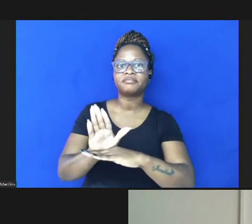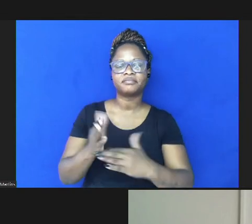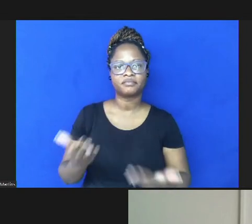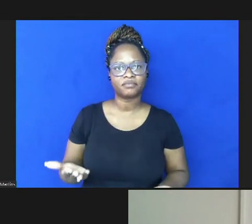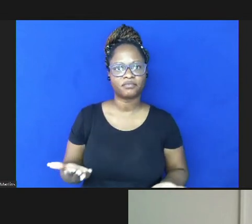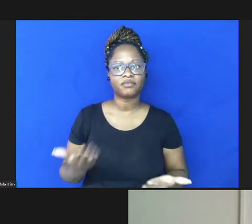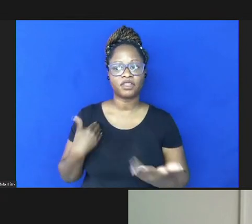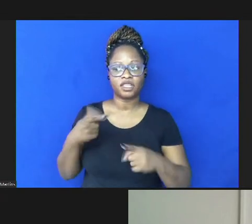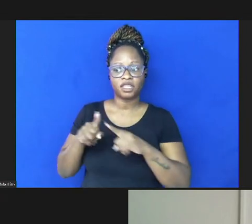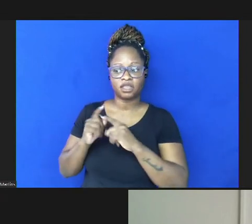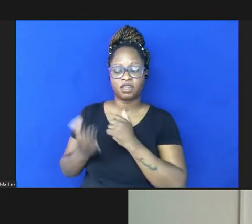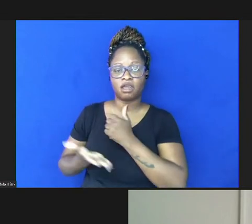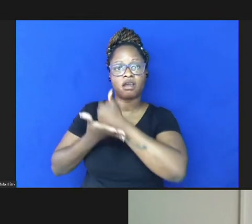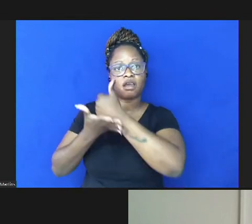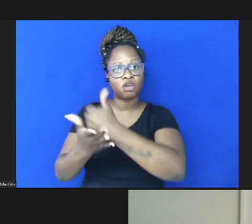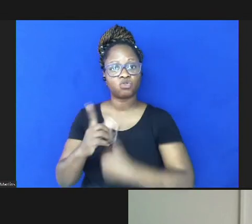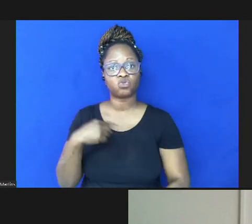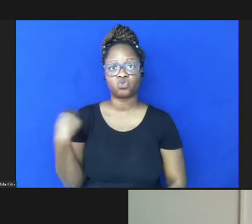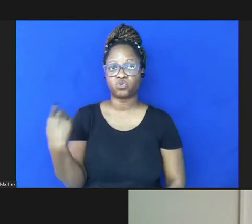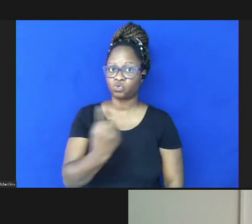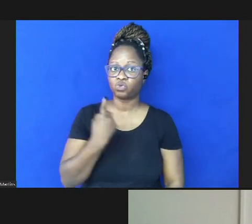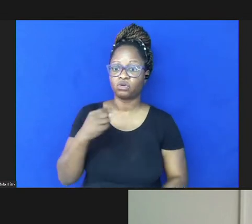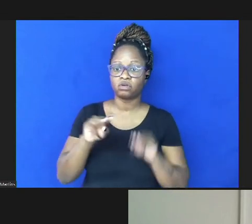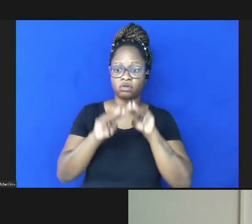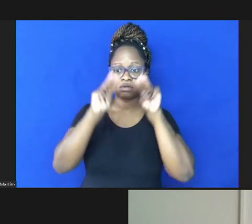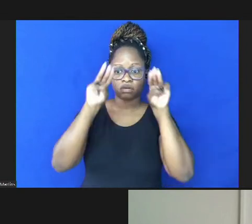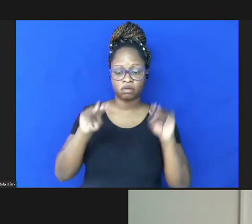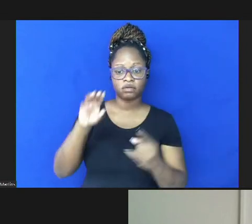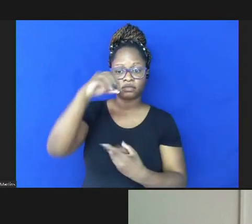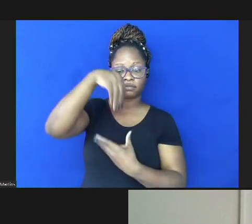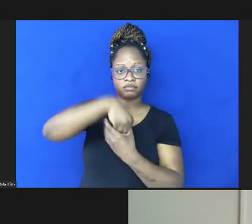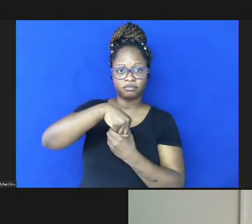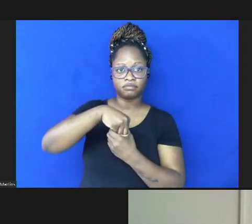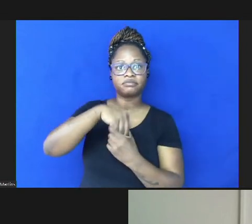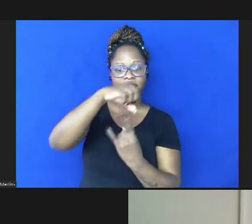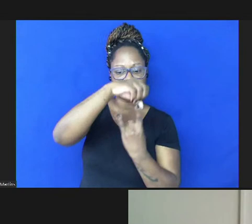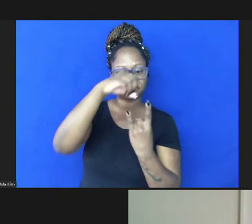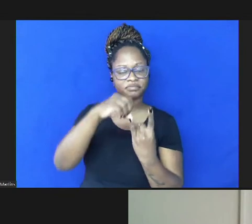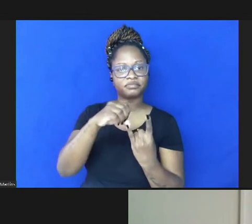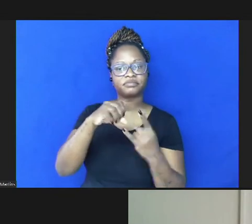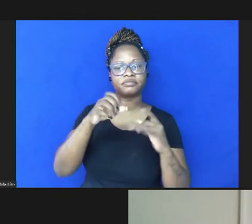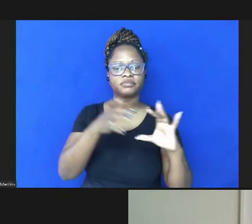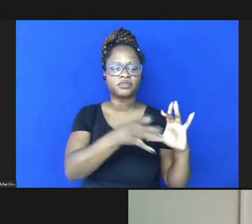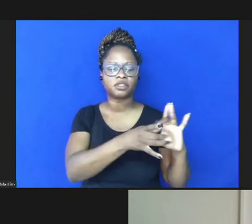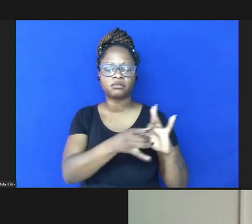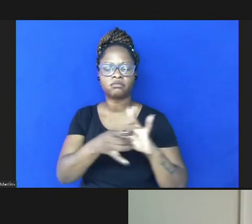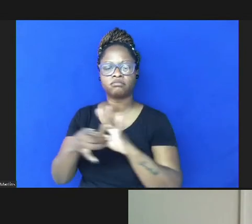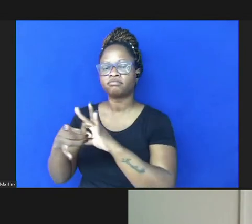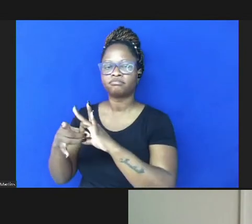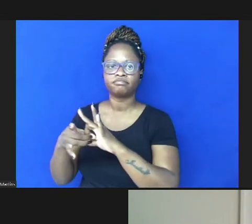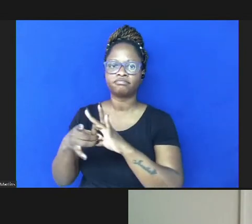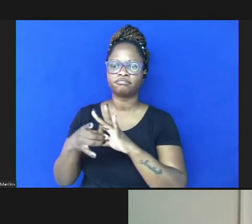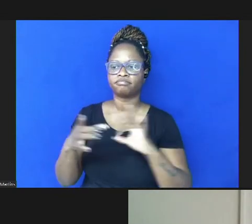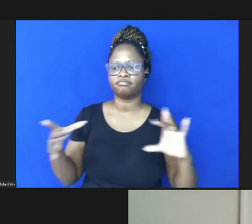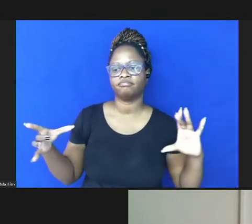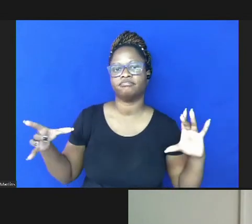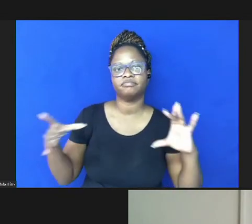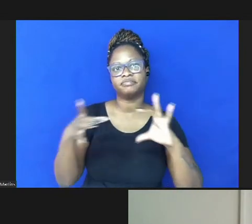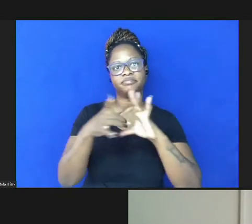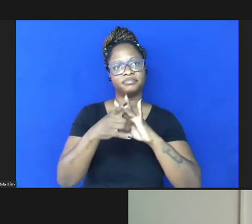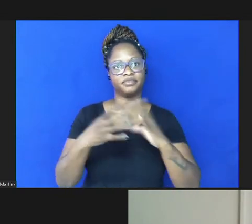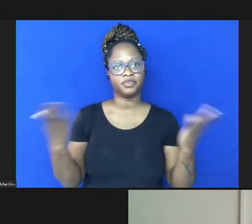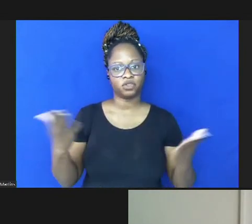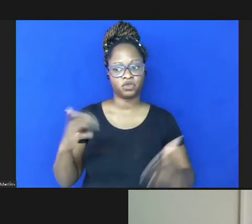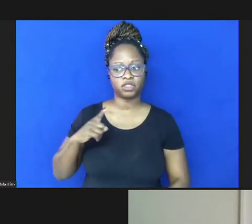coopera com o nosso museu na Fiocruz. No contexto dessa parceria, esteve aqui